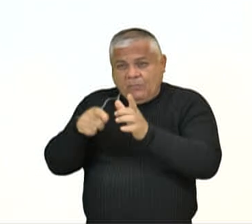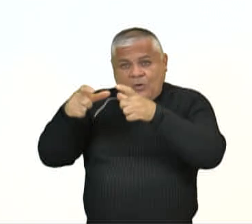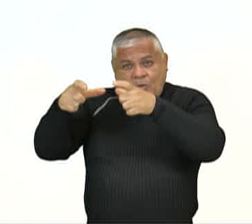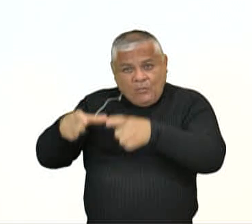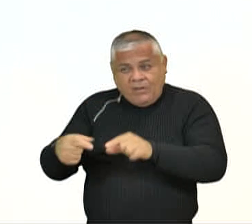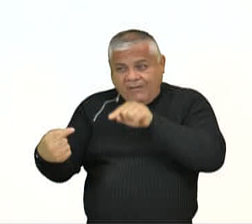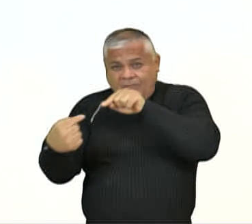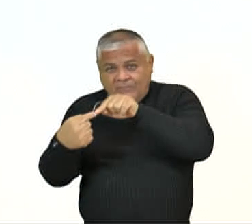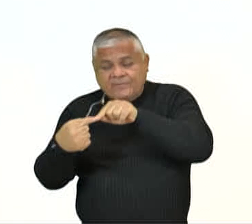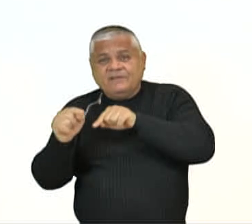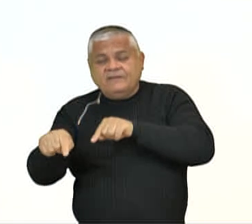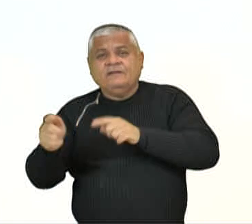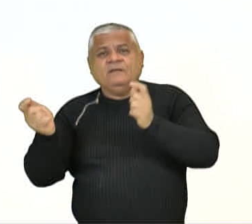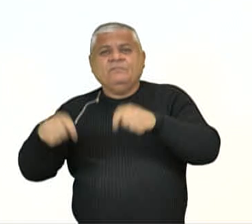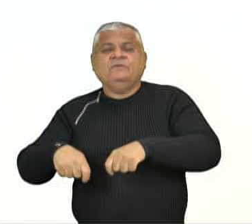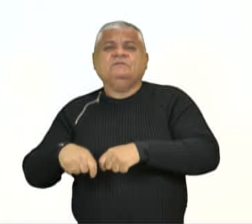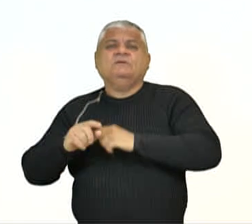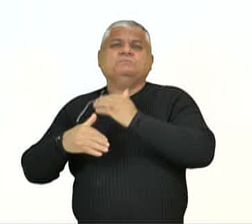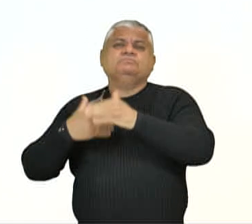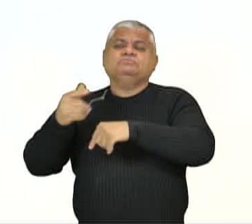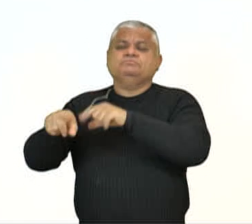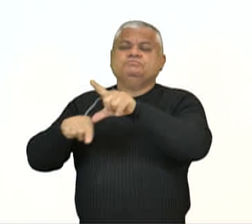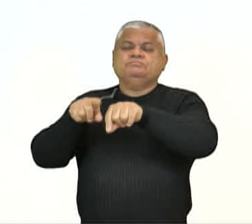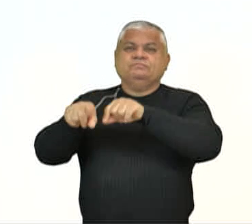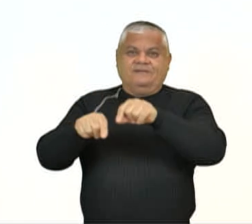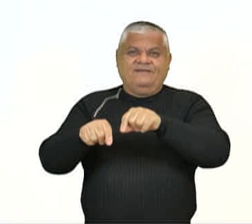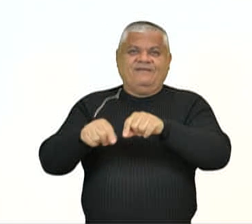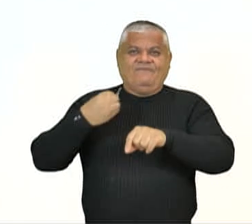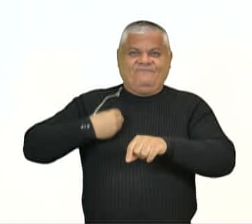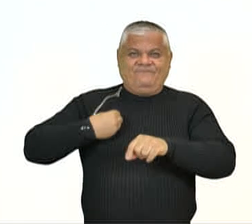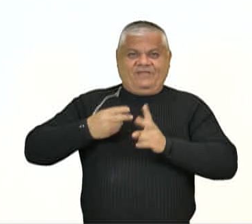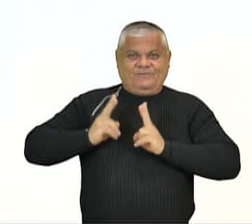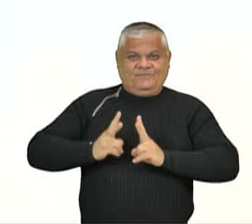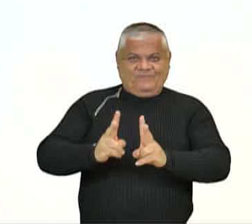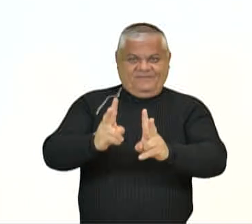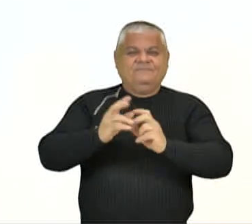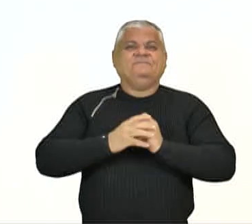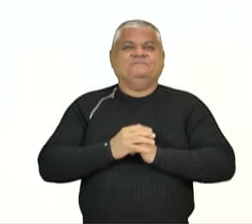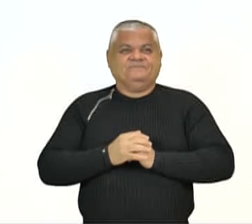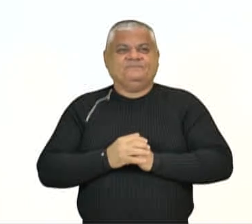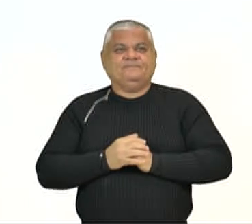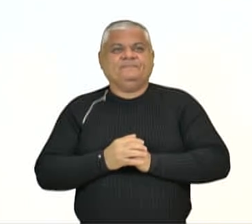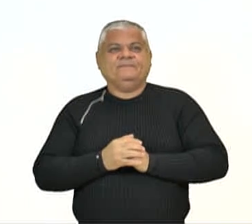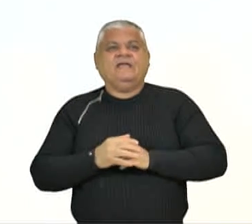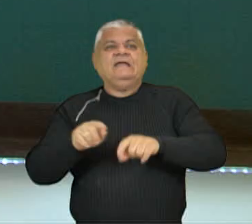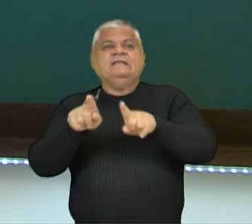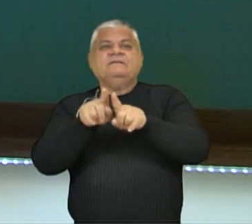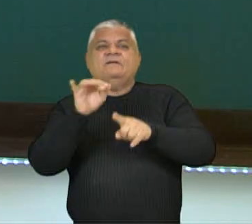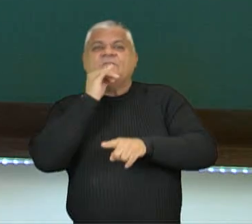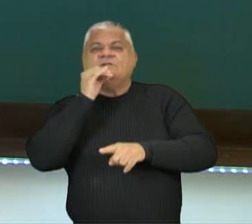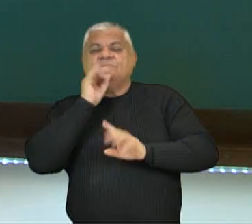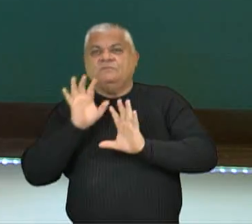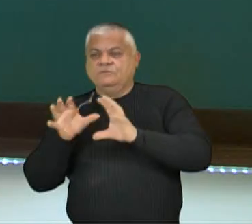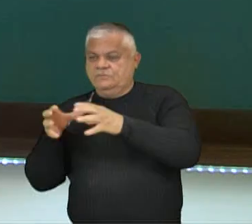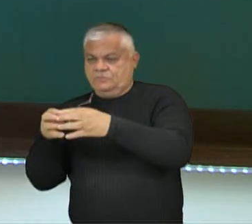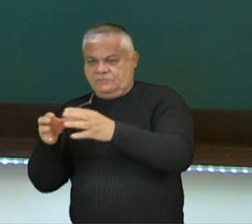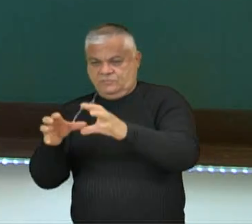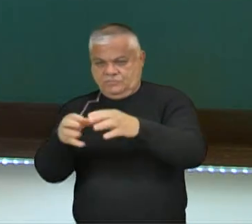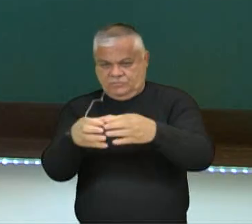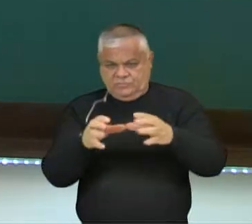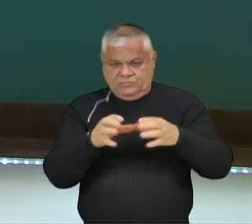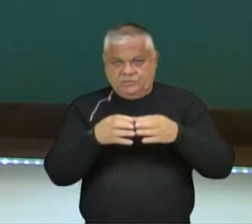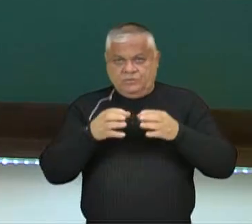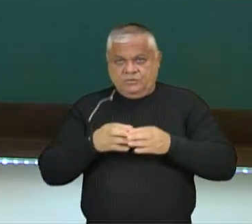determinado ambiente vão acabar sendo selecionados. Então a gente vê uma pressão seletiva. E aí diferentes grupos